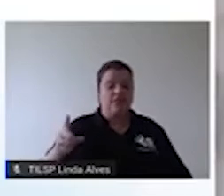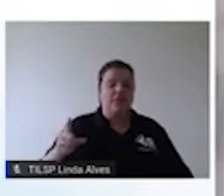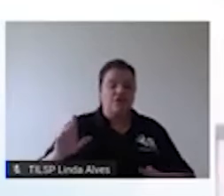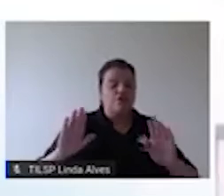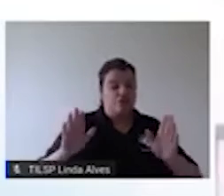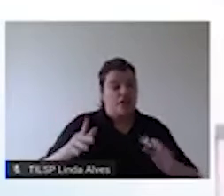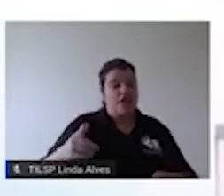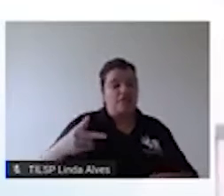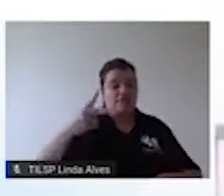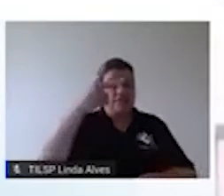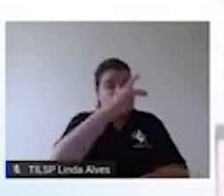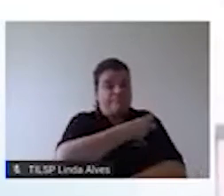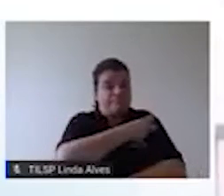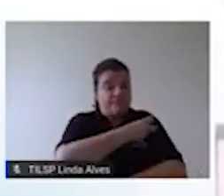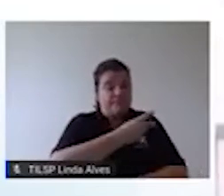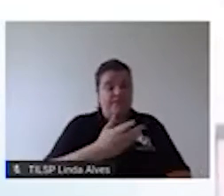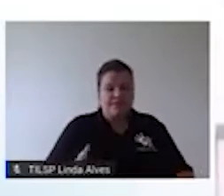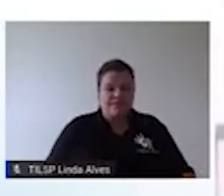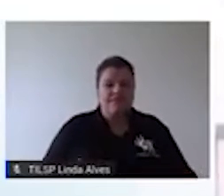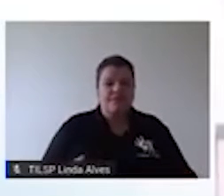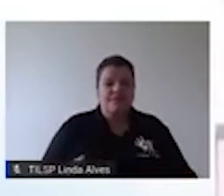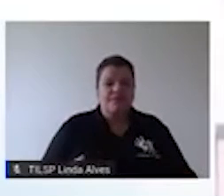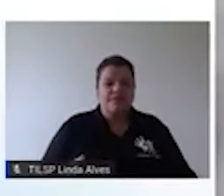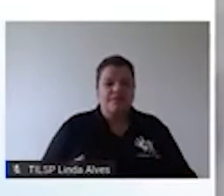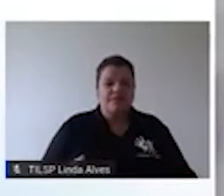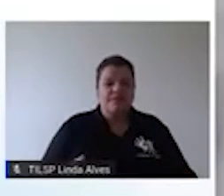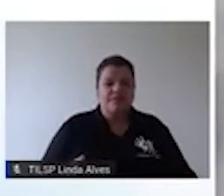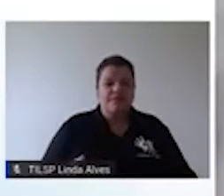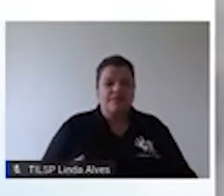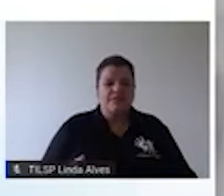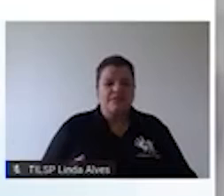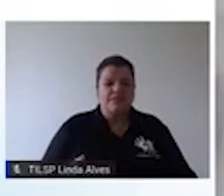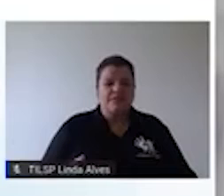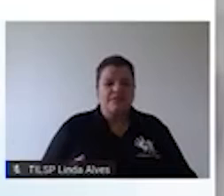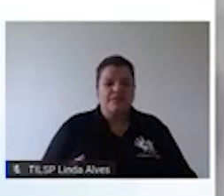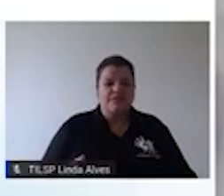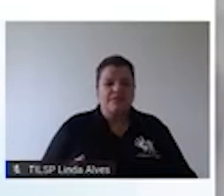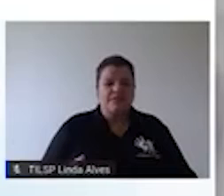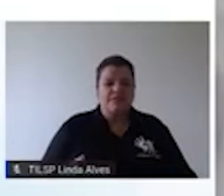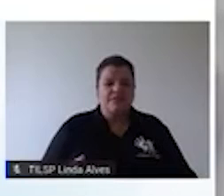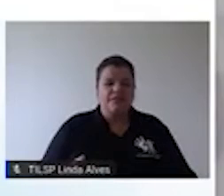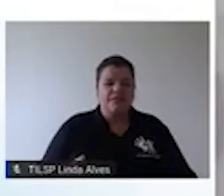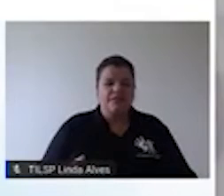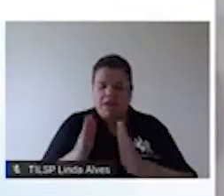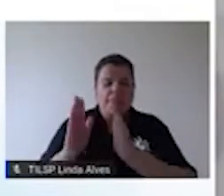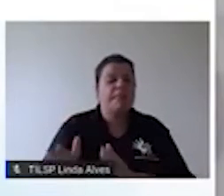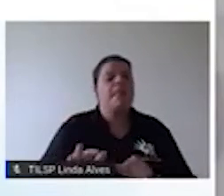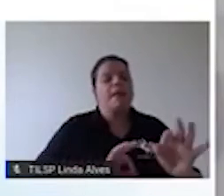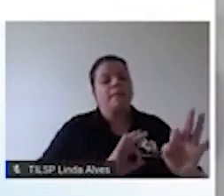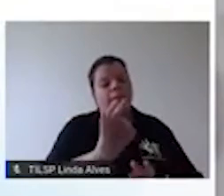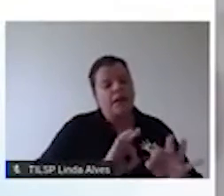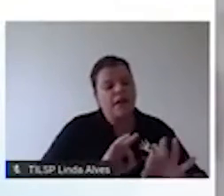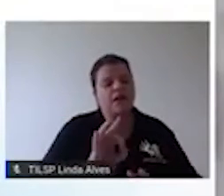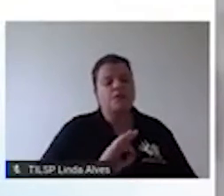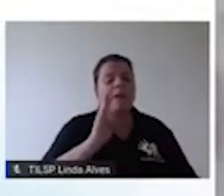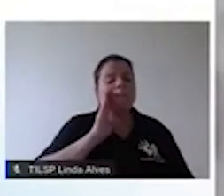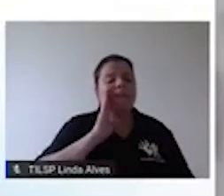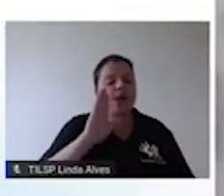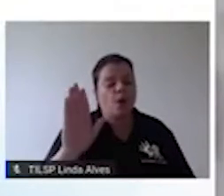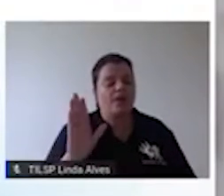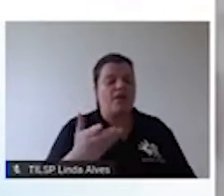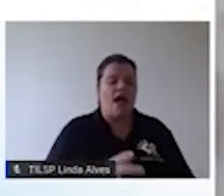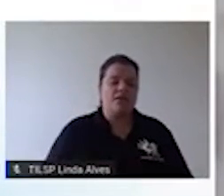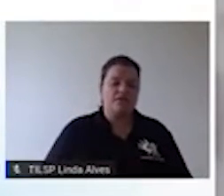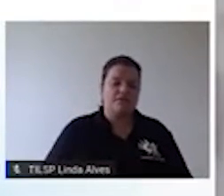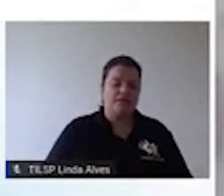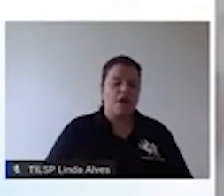encaminhada. Uhum. Né? Ele não precisa dar data, mas ele precisa dizer o prazo, precisa dizer quais são as prioridades, precisa